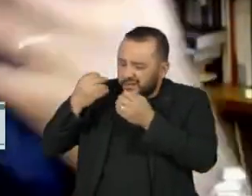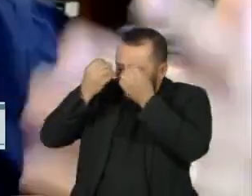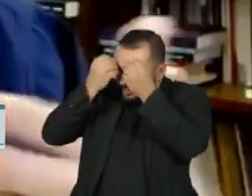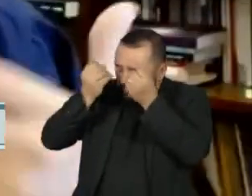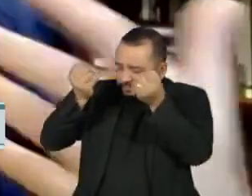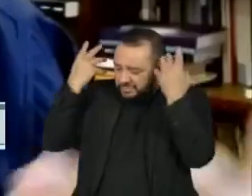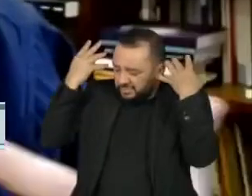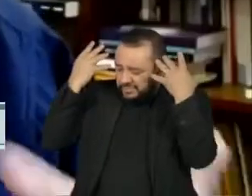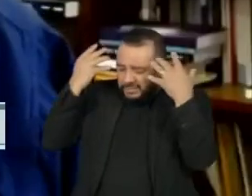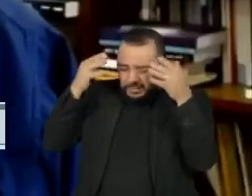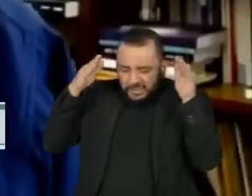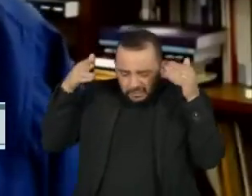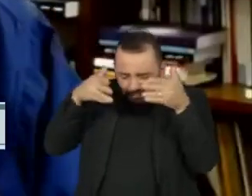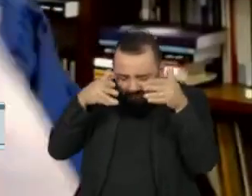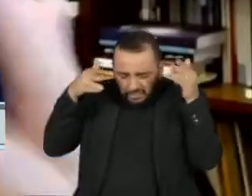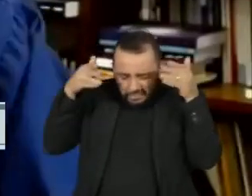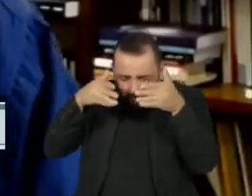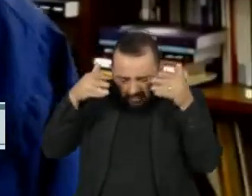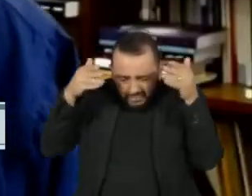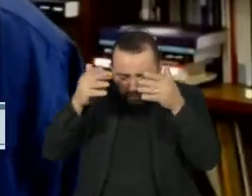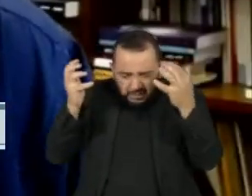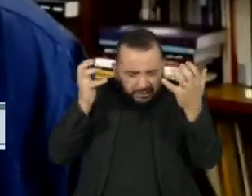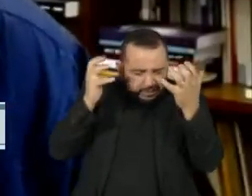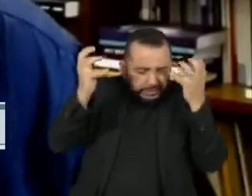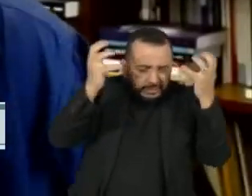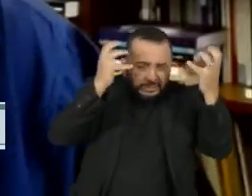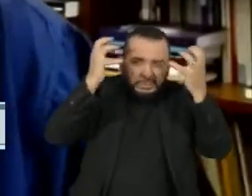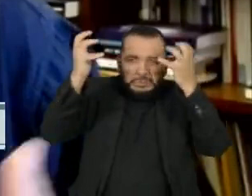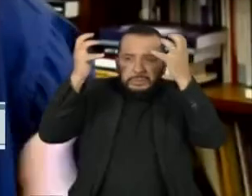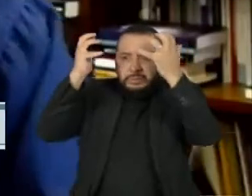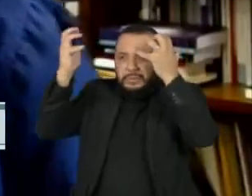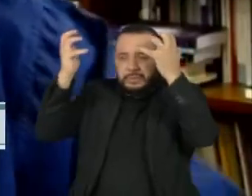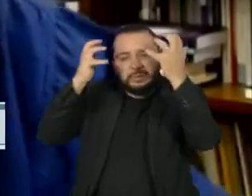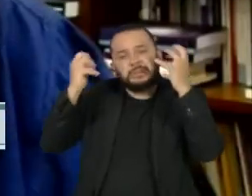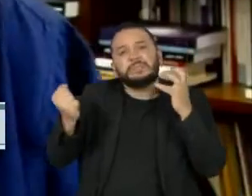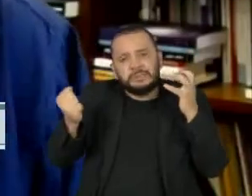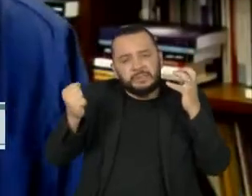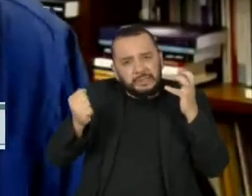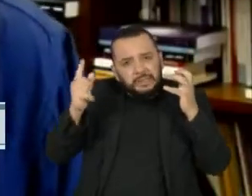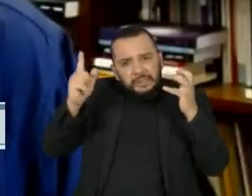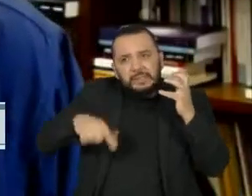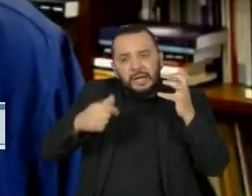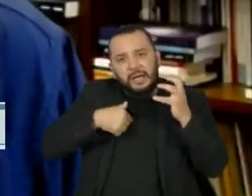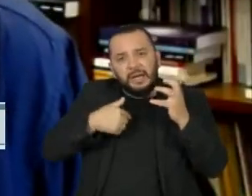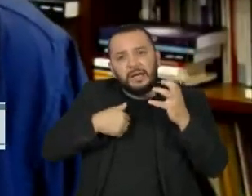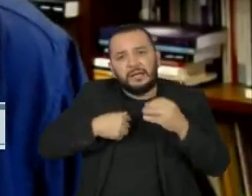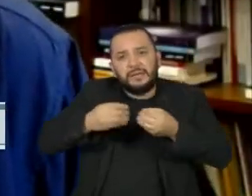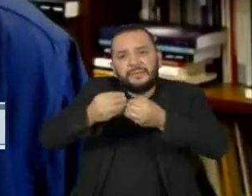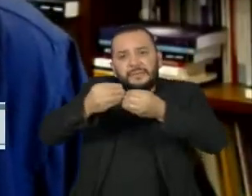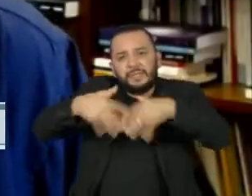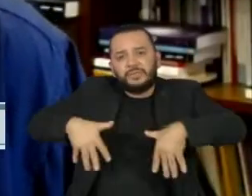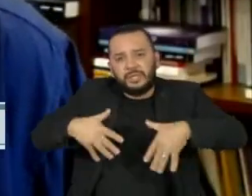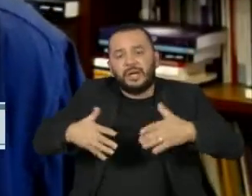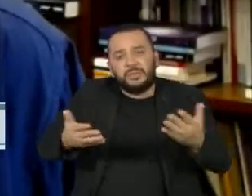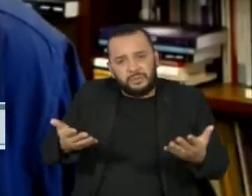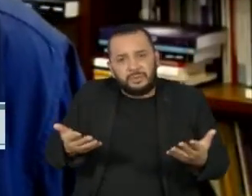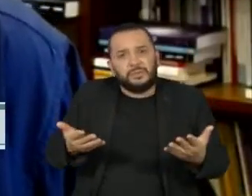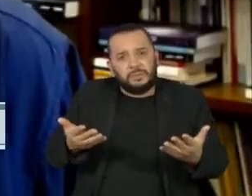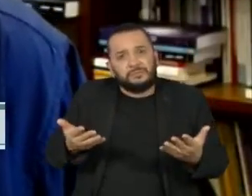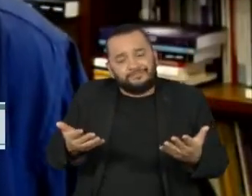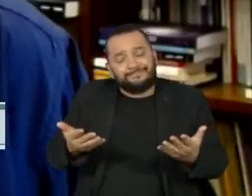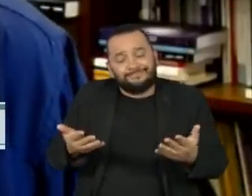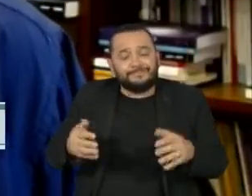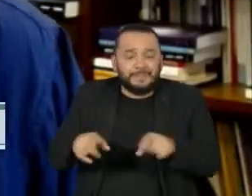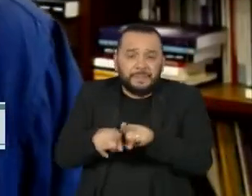recursos de subjetivação, recursos de simbolização, que são afetáveis por condições sistêmicas como o